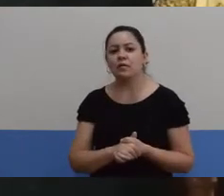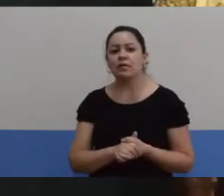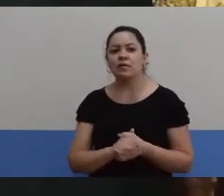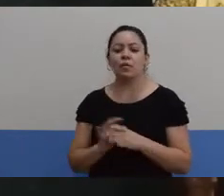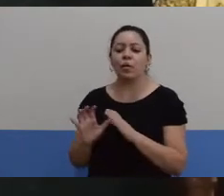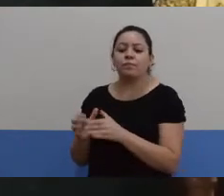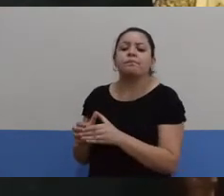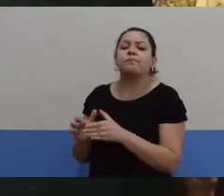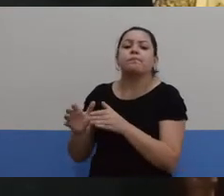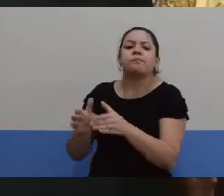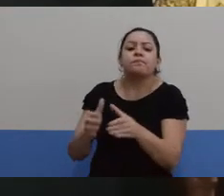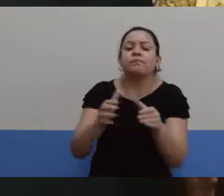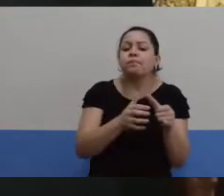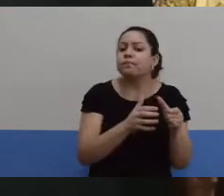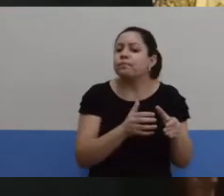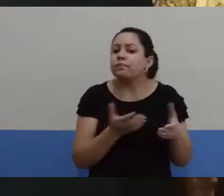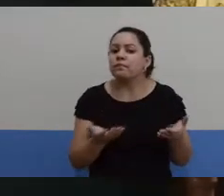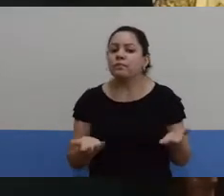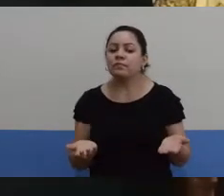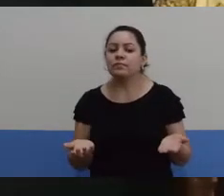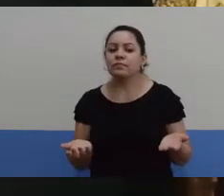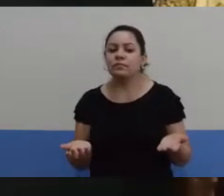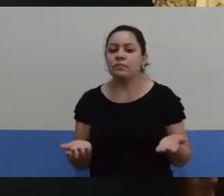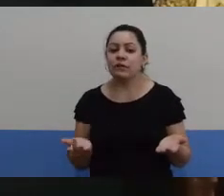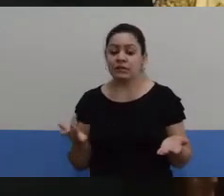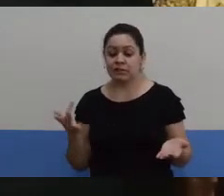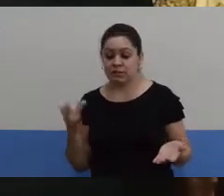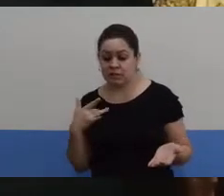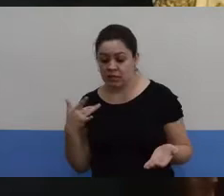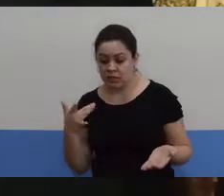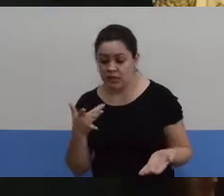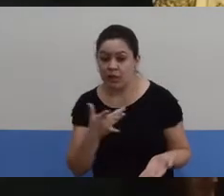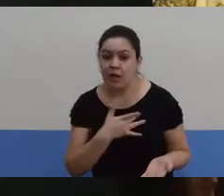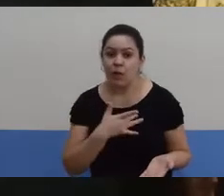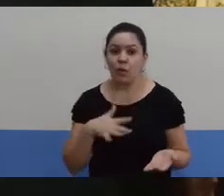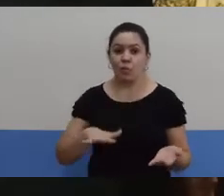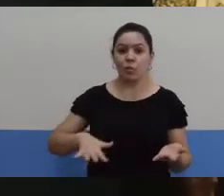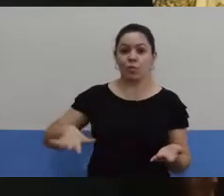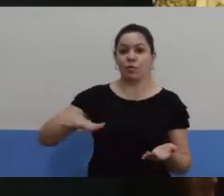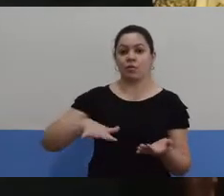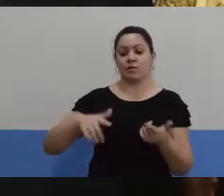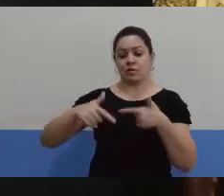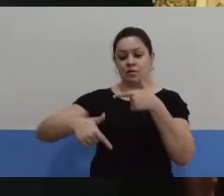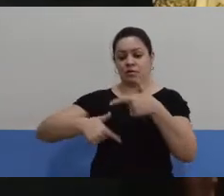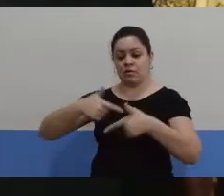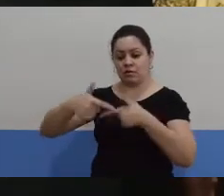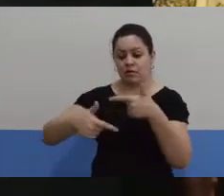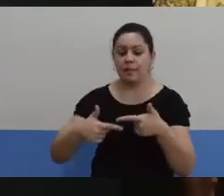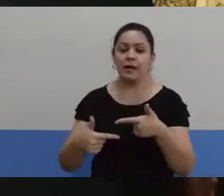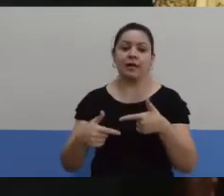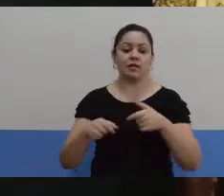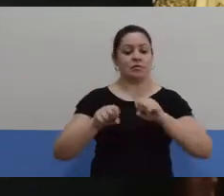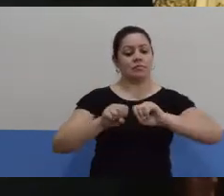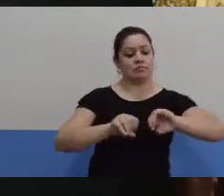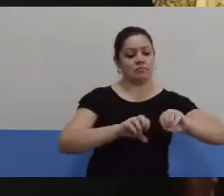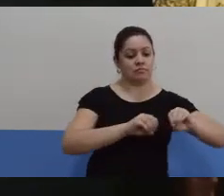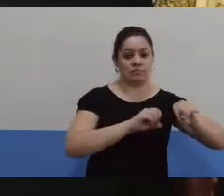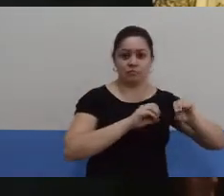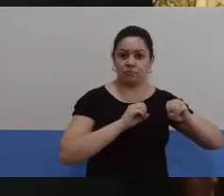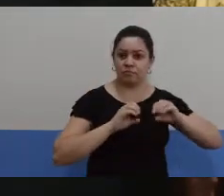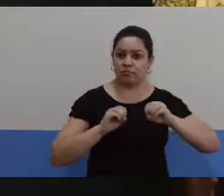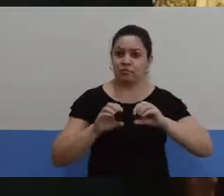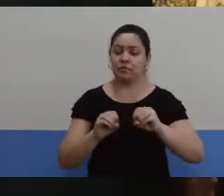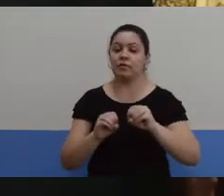grupos, Curta? Questão da saúde, questão do trabalho, a questão do ensino,